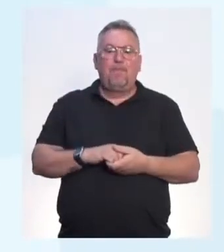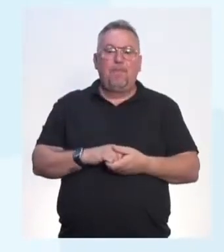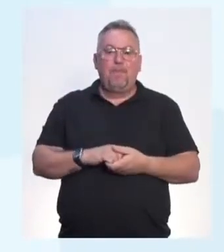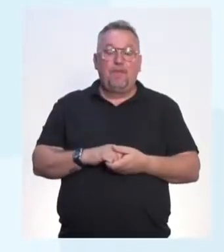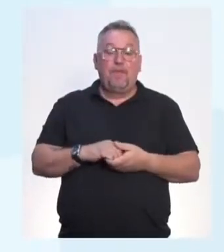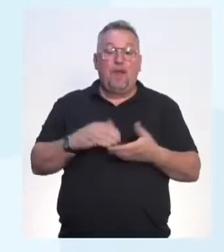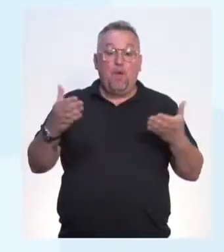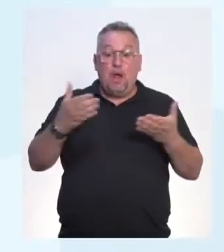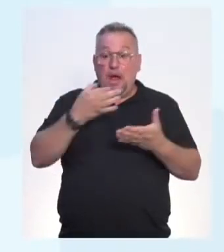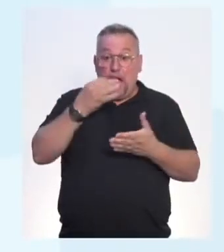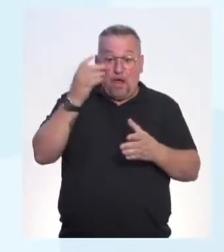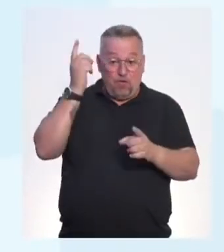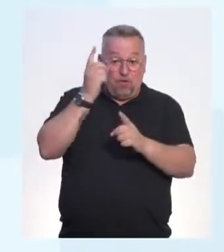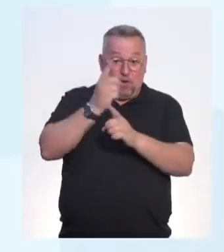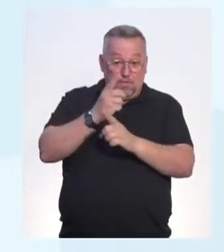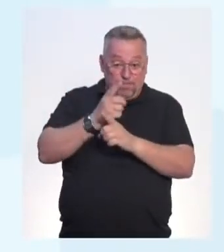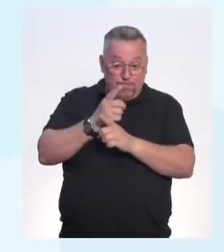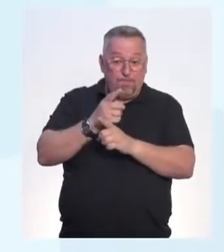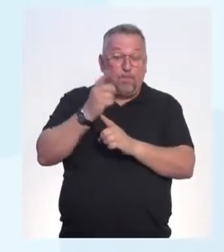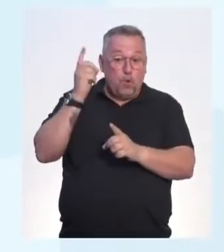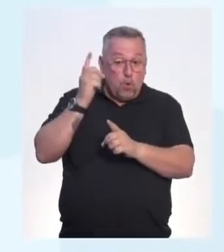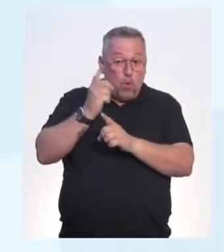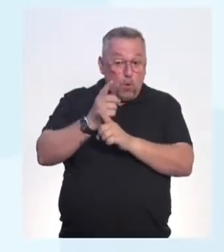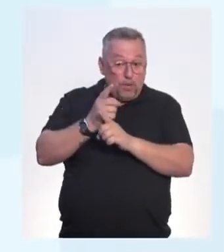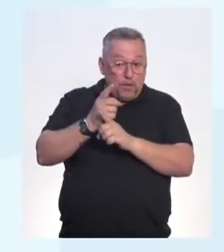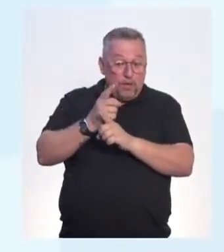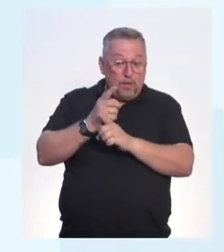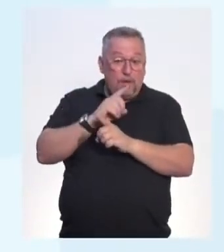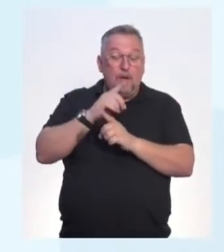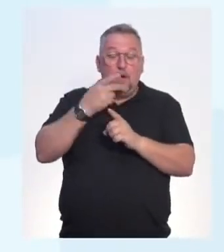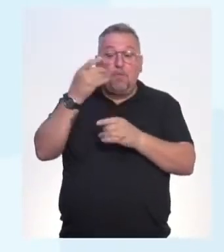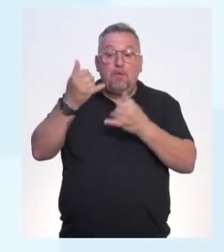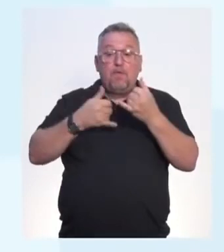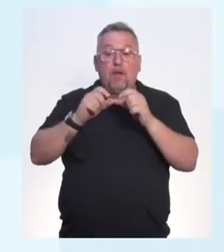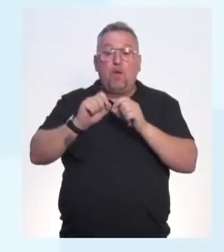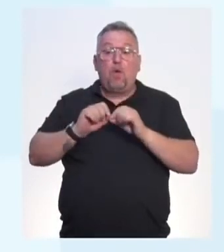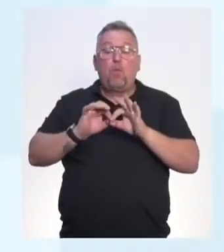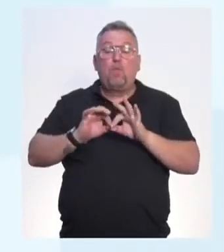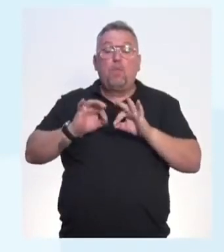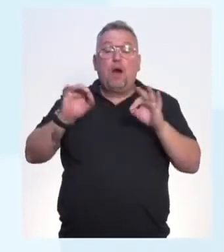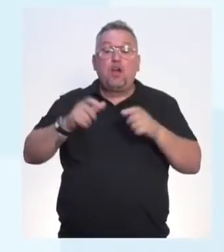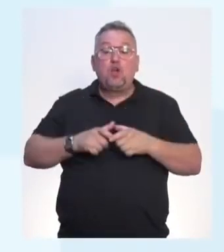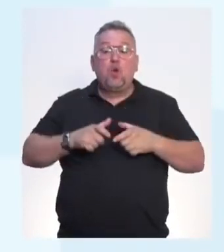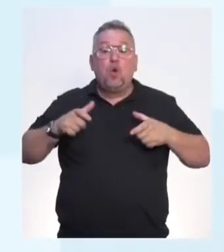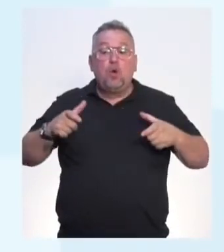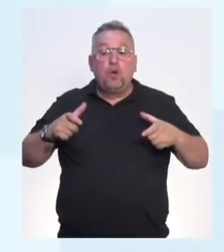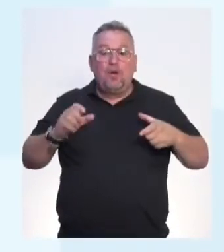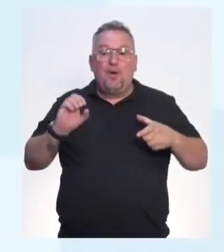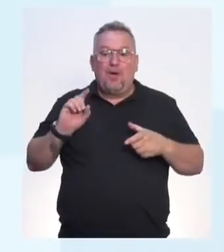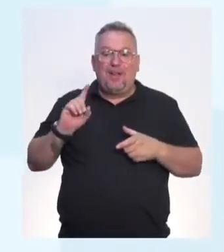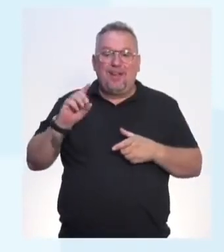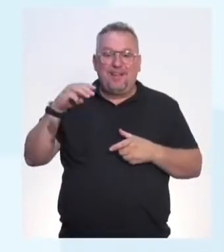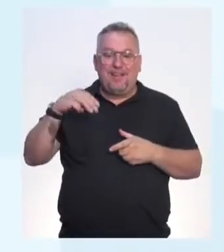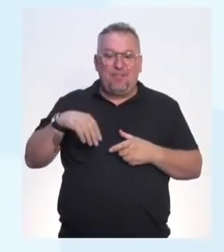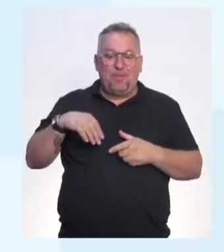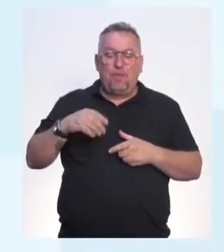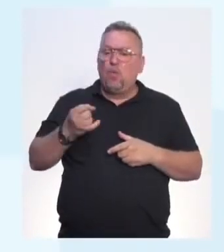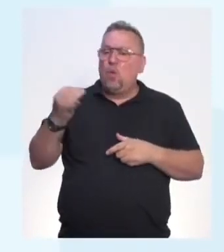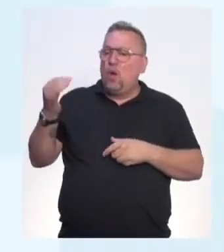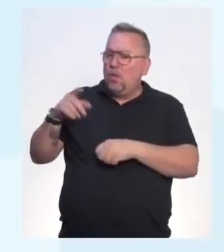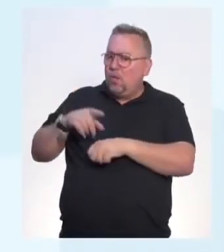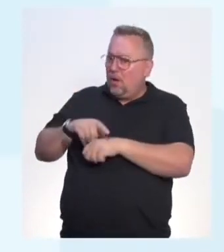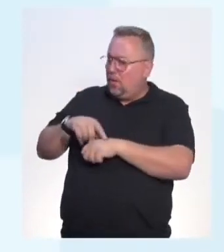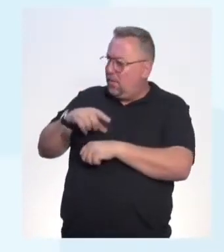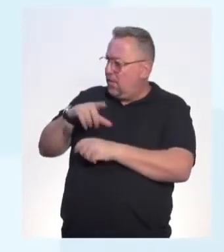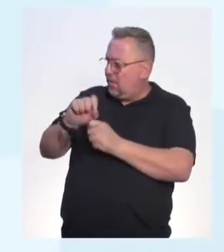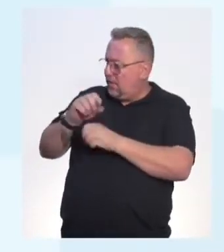Então, acha cada um dos 3 lados e me diga qual é a medida do maior lado, lembrando que é em centímetros, ok? Professora Inês, quanto tempo eles têm